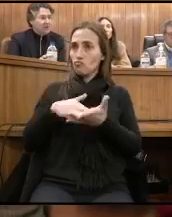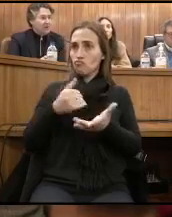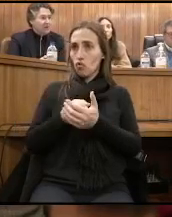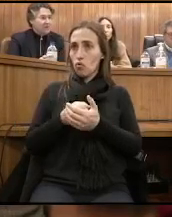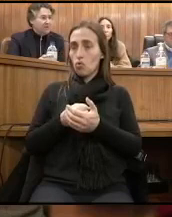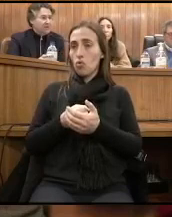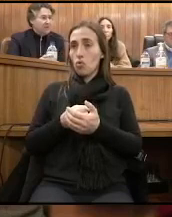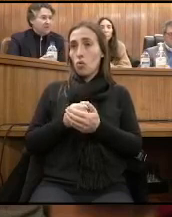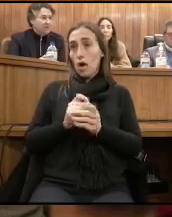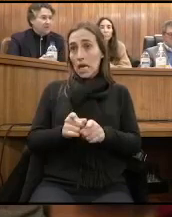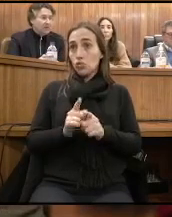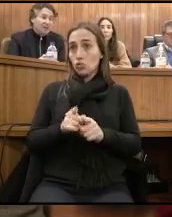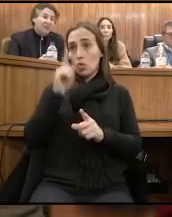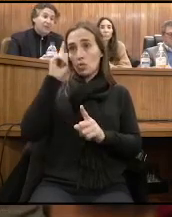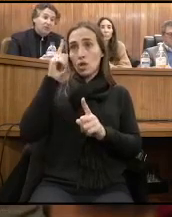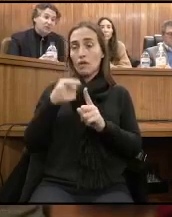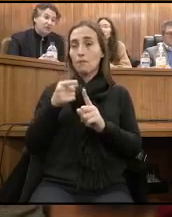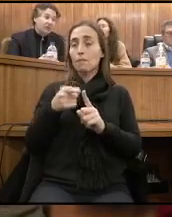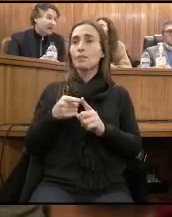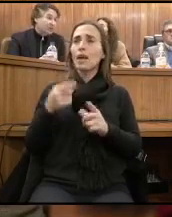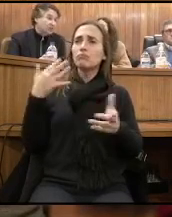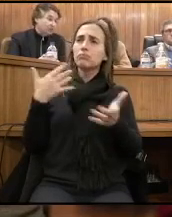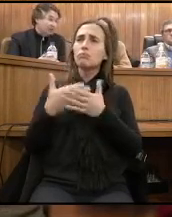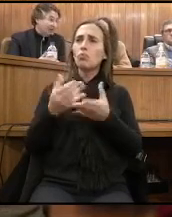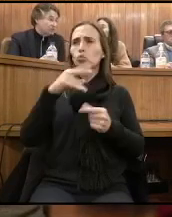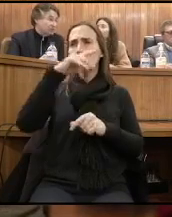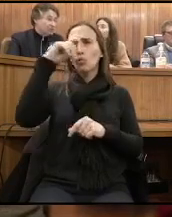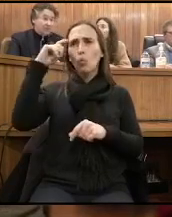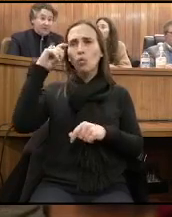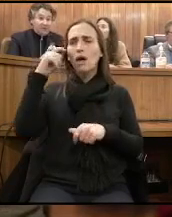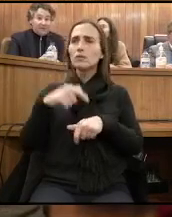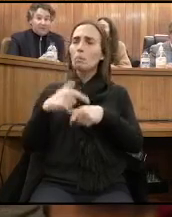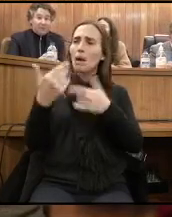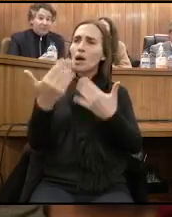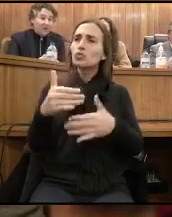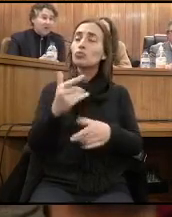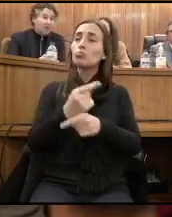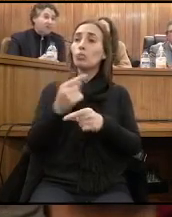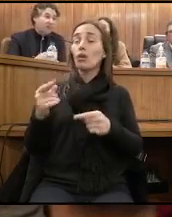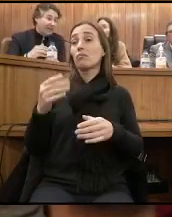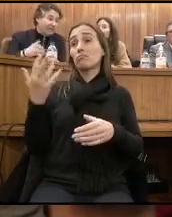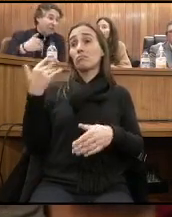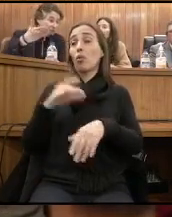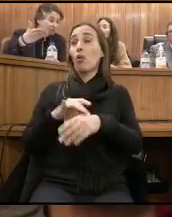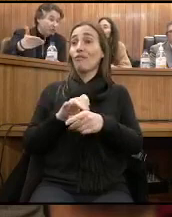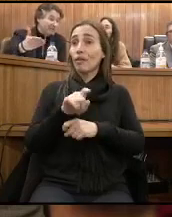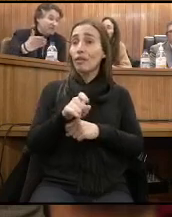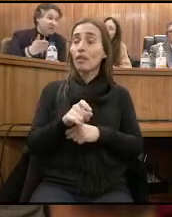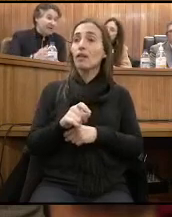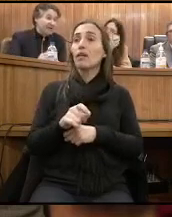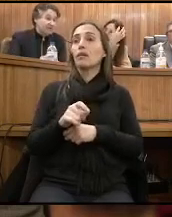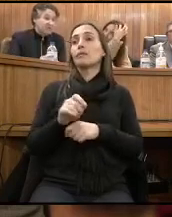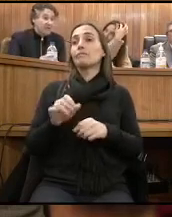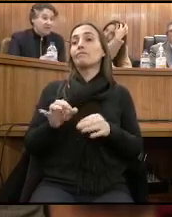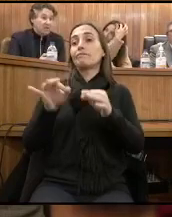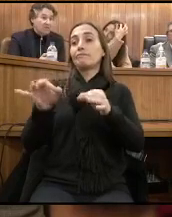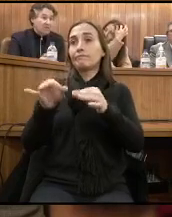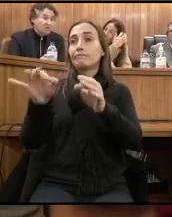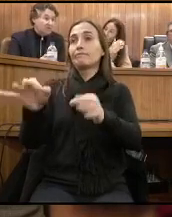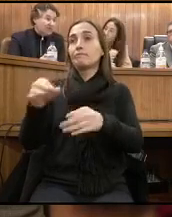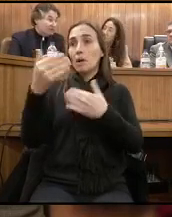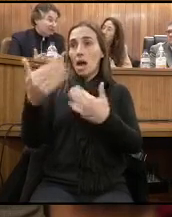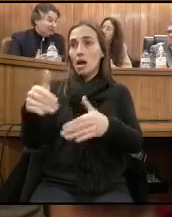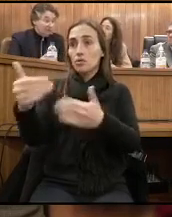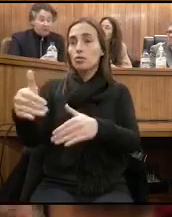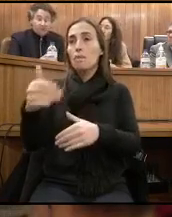que está em causa. Tem havido muitas dificuldades nos prazos com a questão da pandemia, houve prorrogação de prazos,